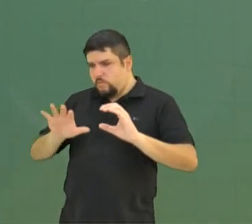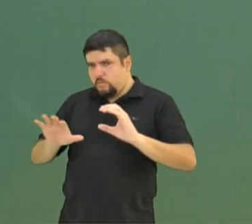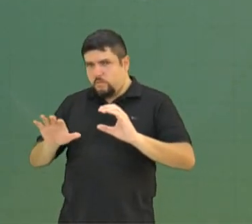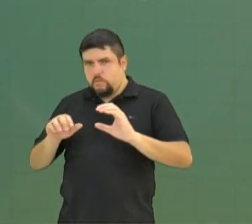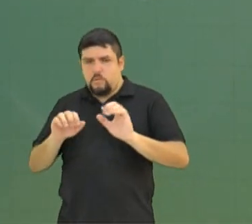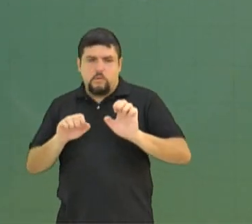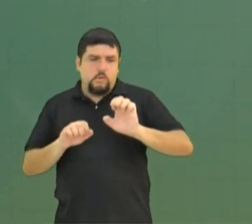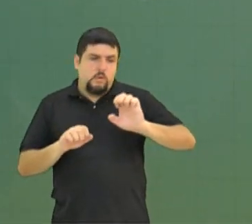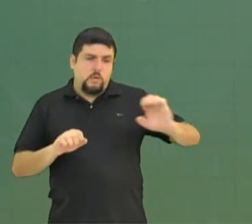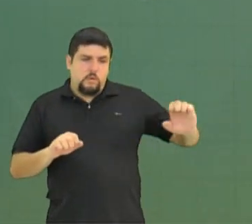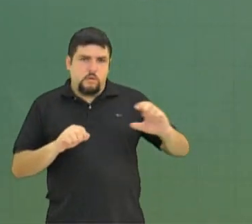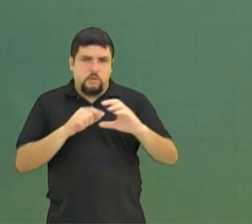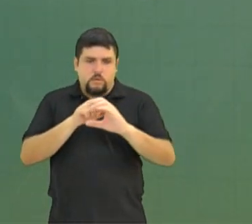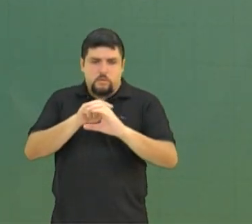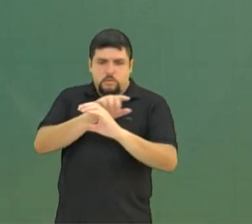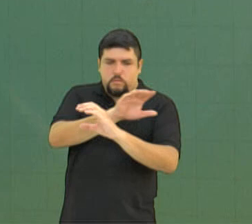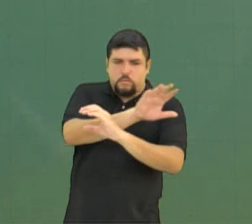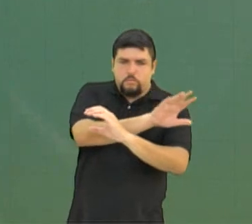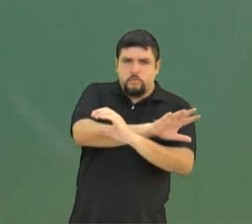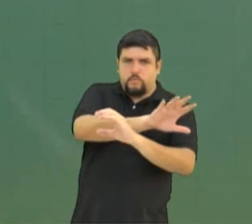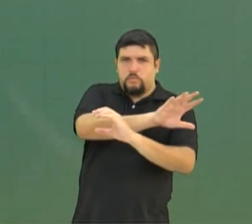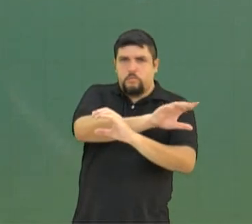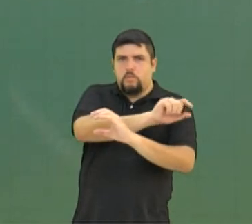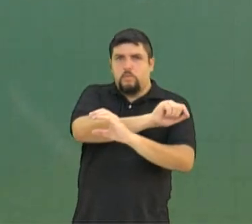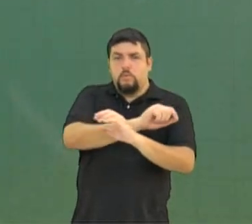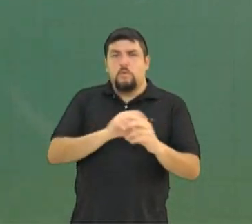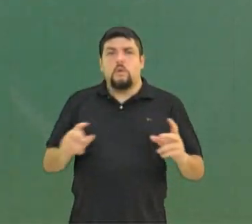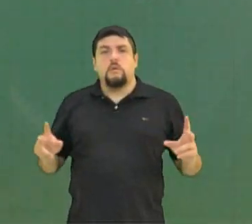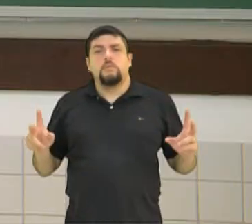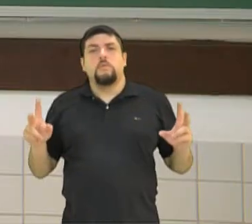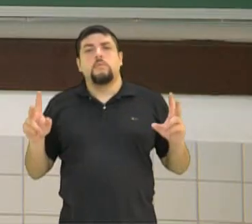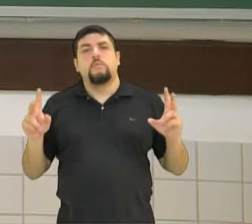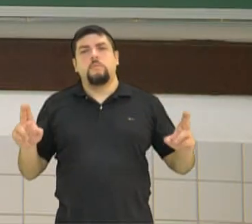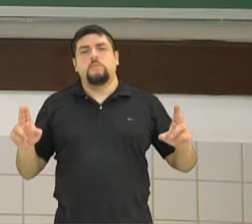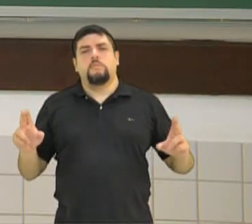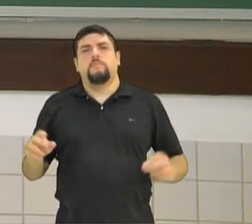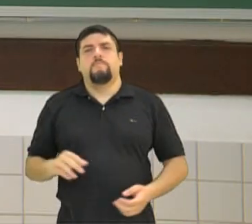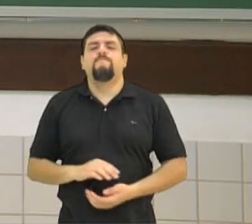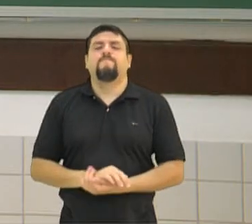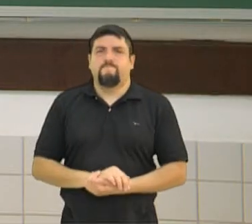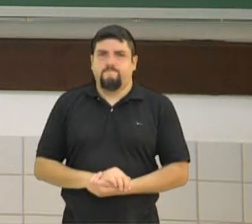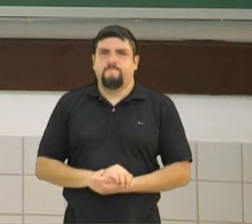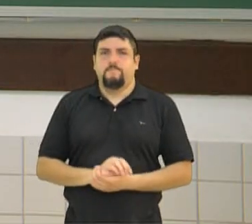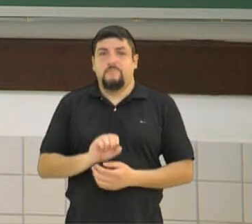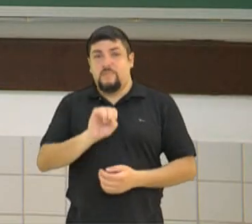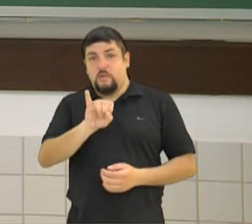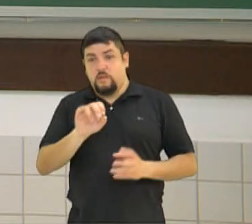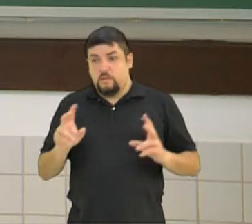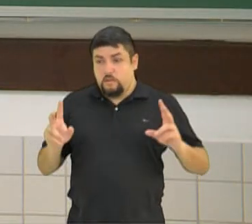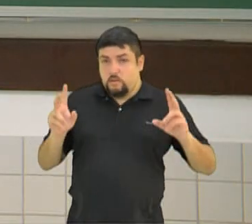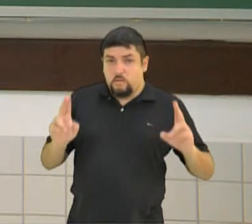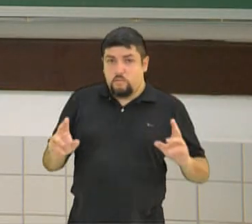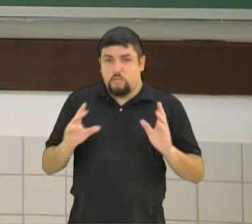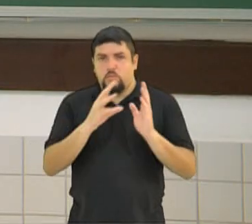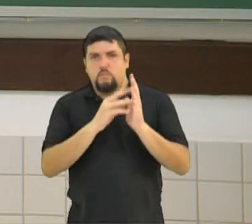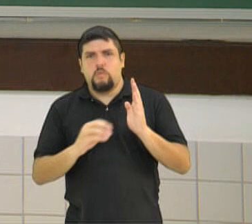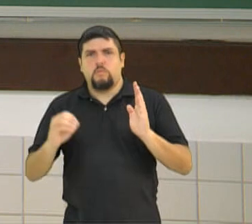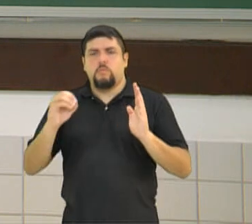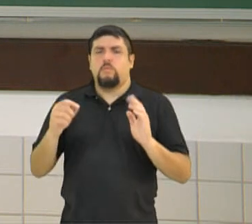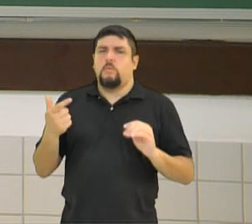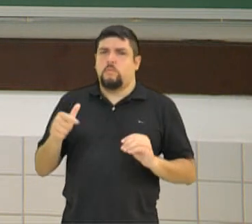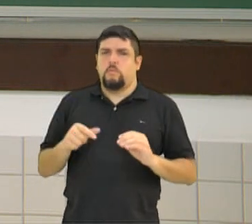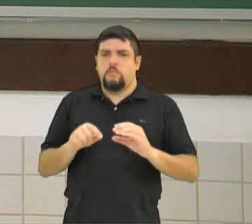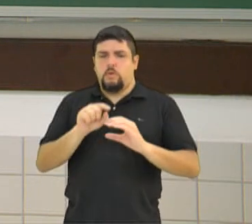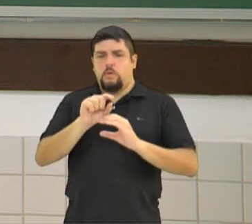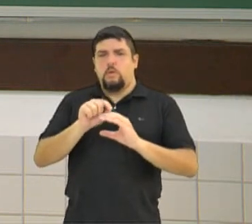lado esquerdo, galera, são iguais, certo? Então ele não tem 4